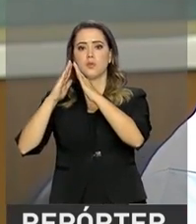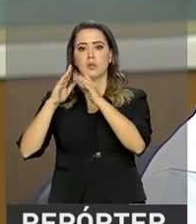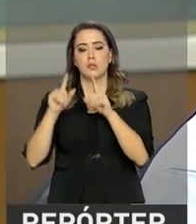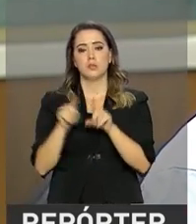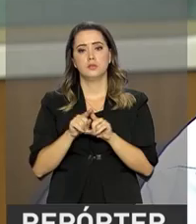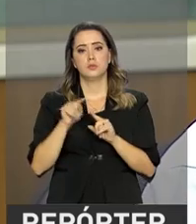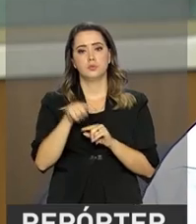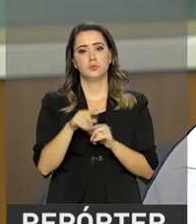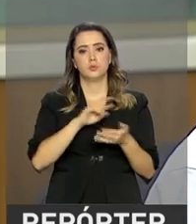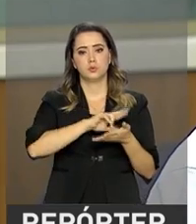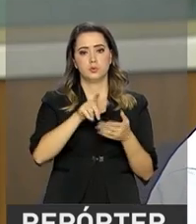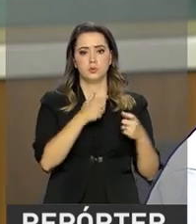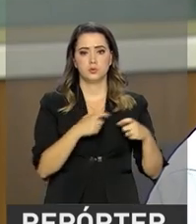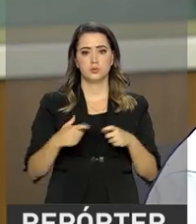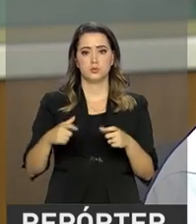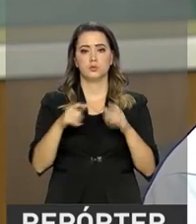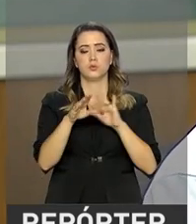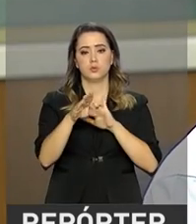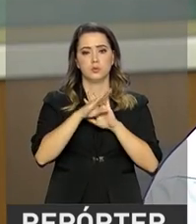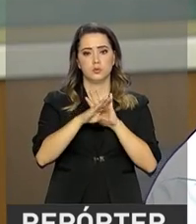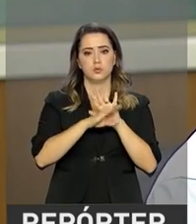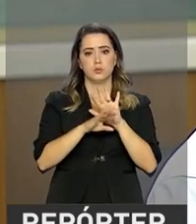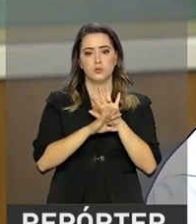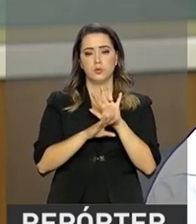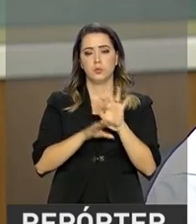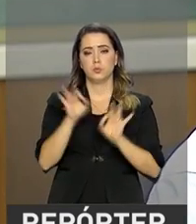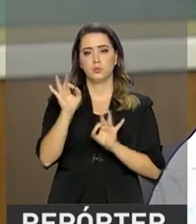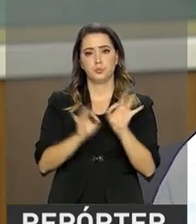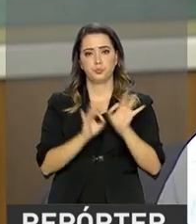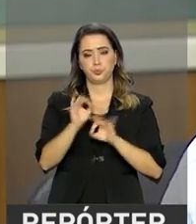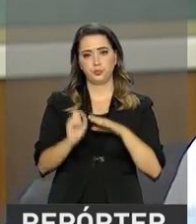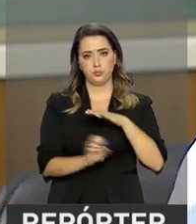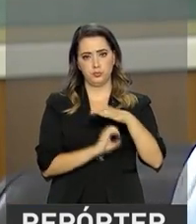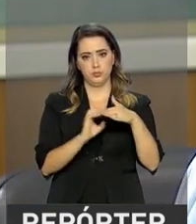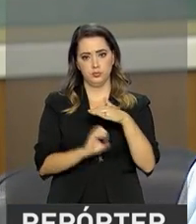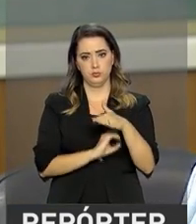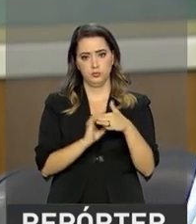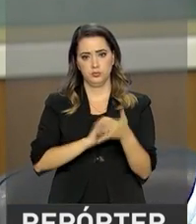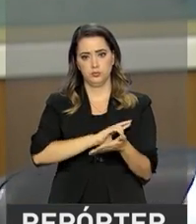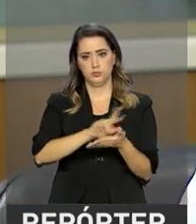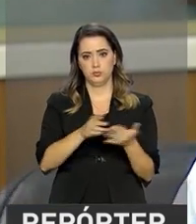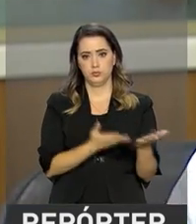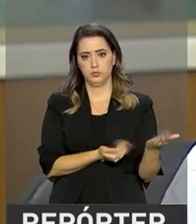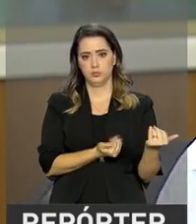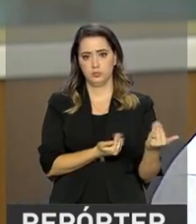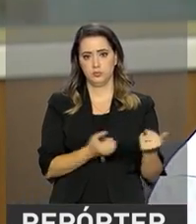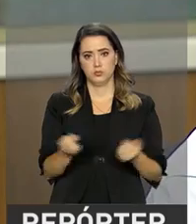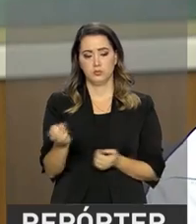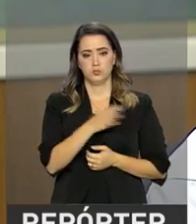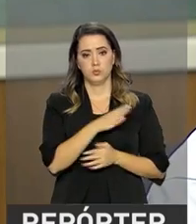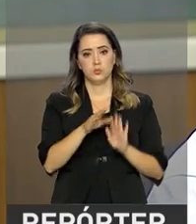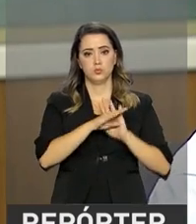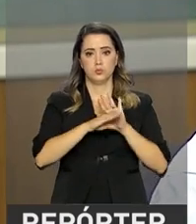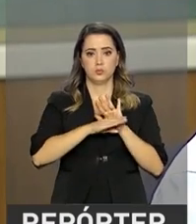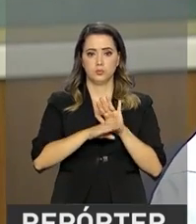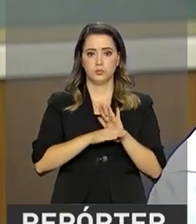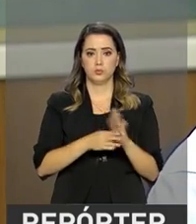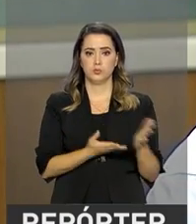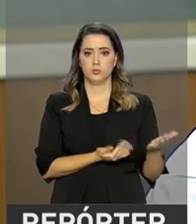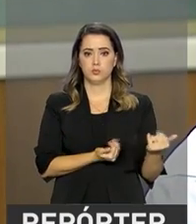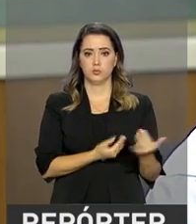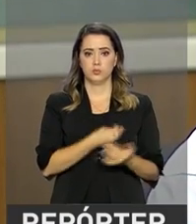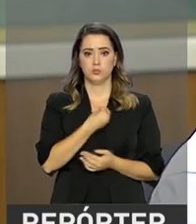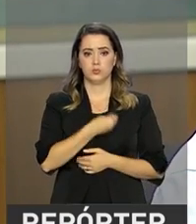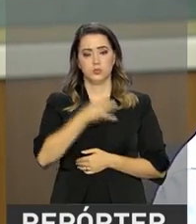2.0 o plano nacional de startup e empreendedorismo para a juventude o novo plano juventude viva de combate à violência